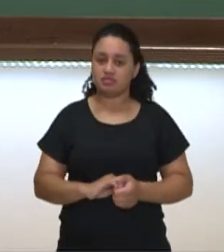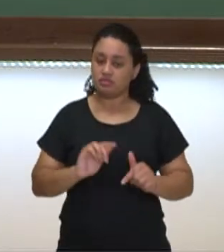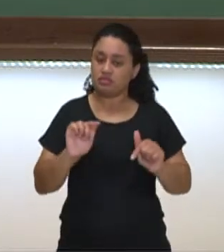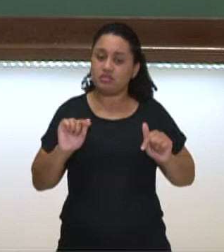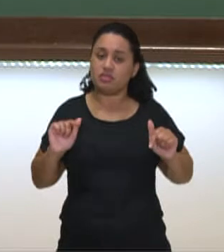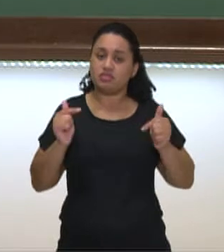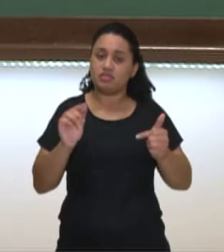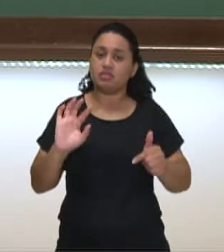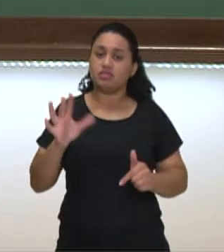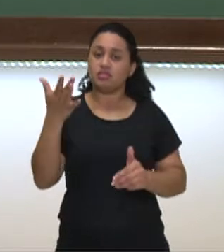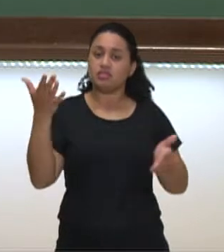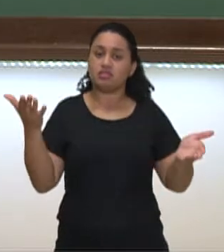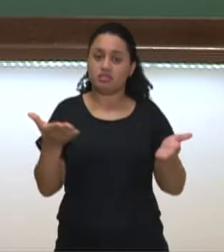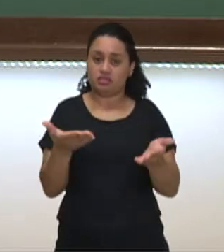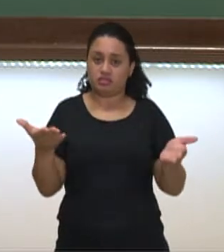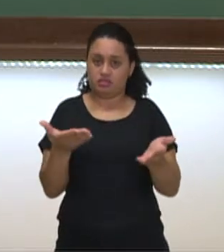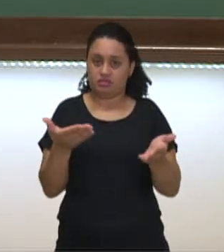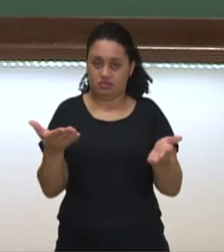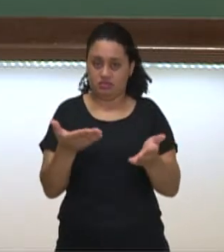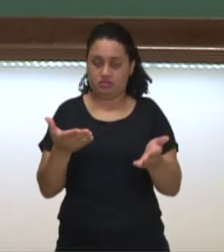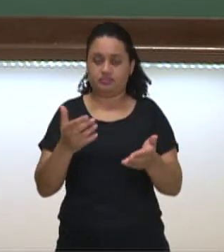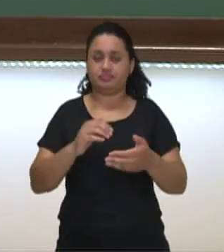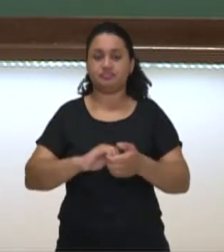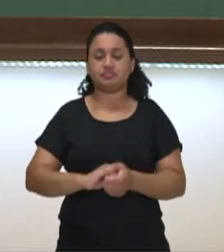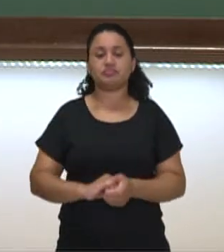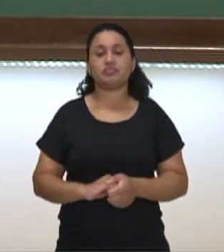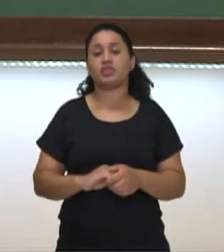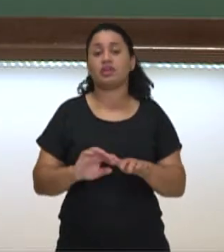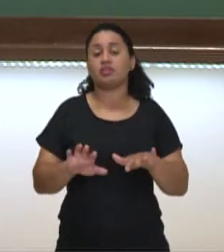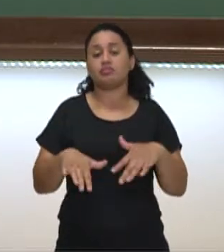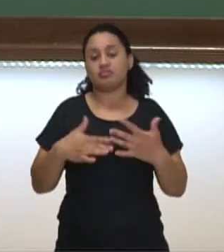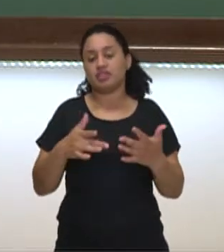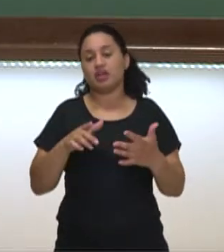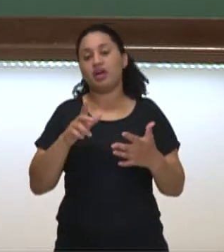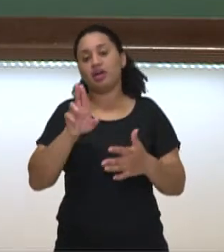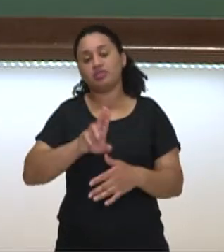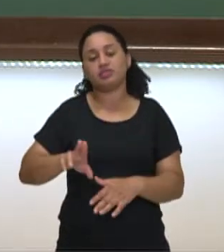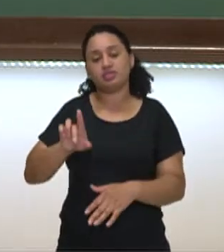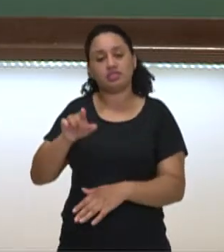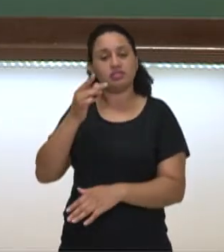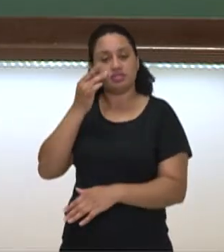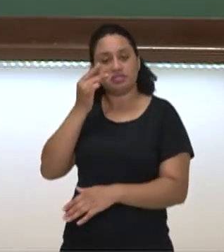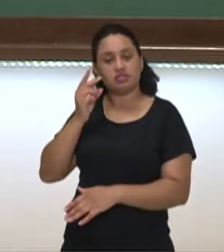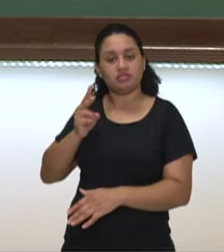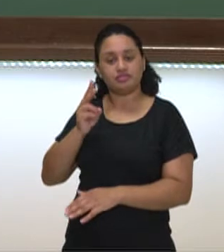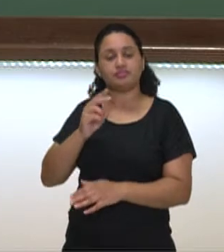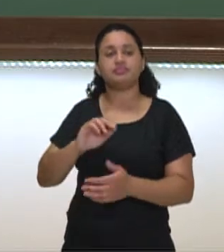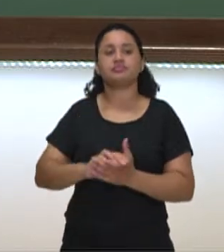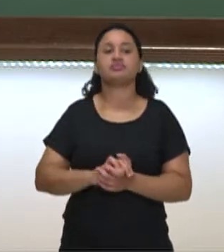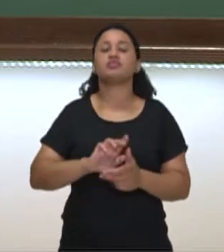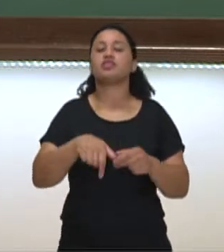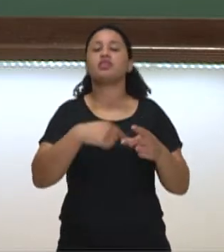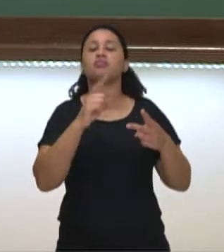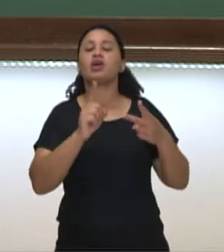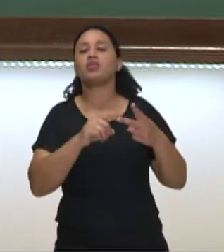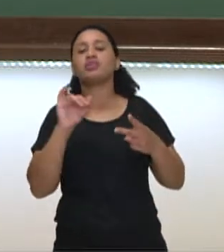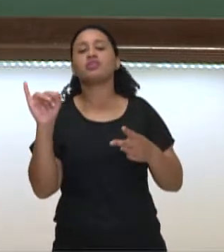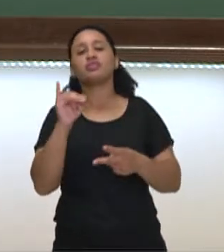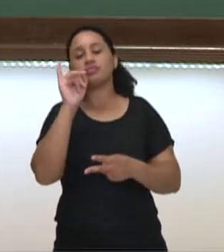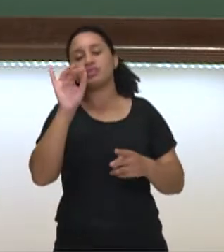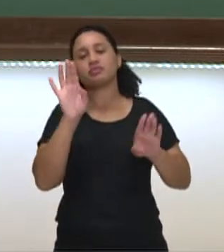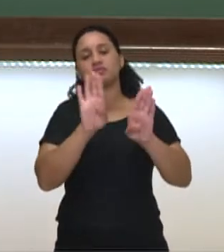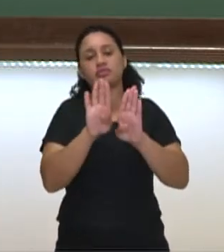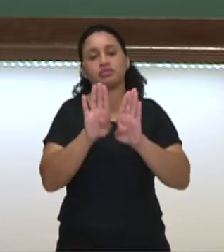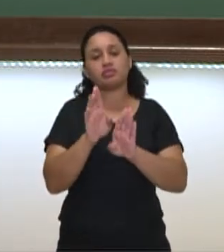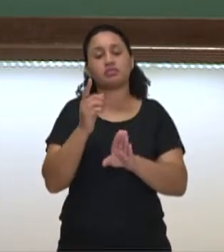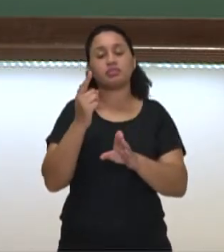está acontecendo aqui no momento que eu estou falando. Portanto, utilizamos o presente contínuo. Outra informação.